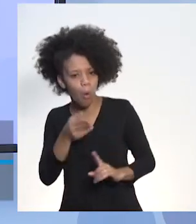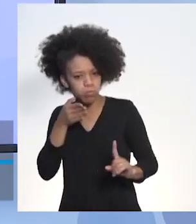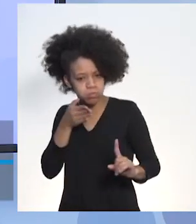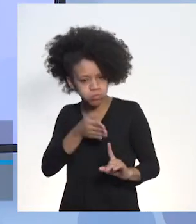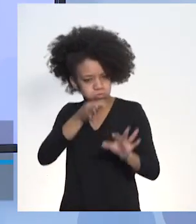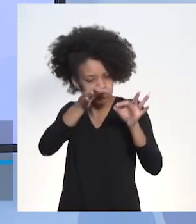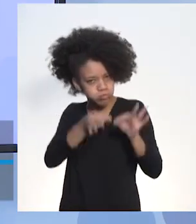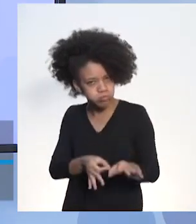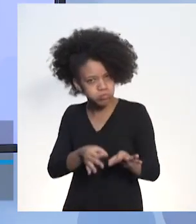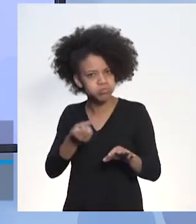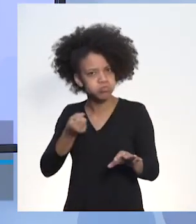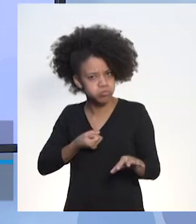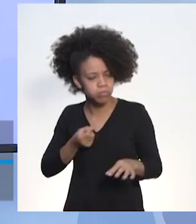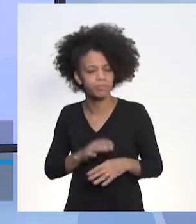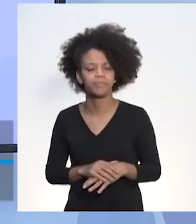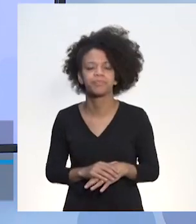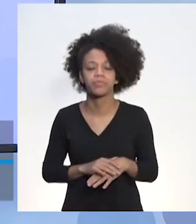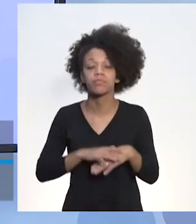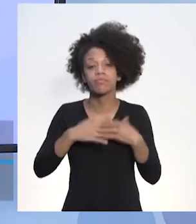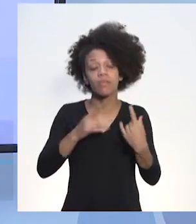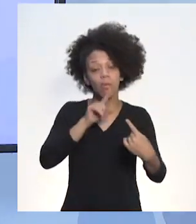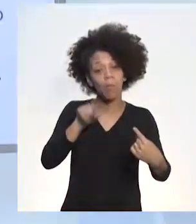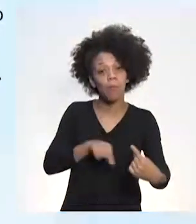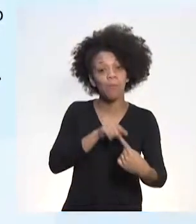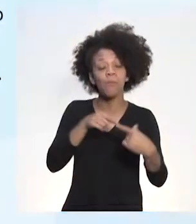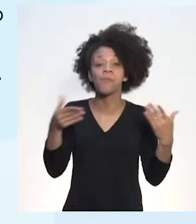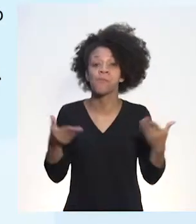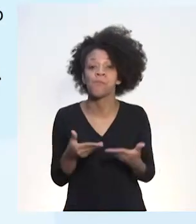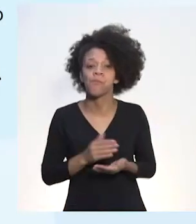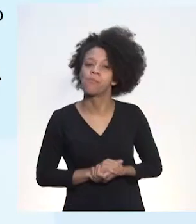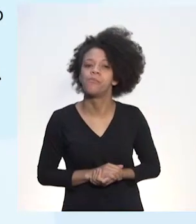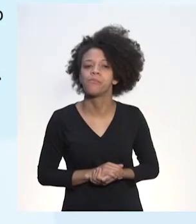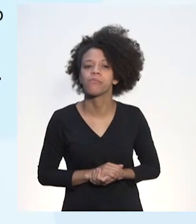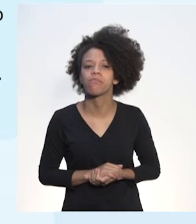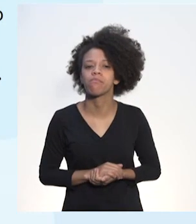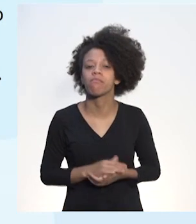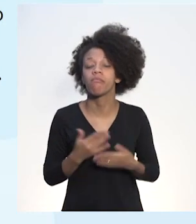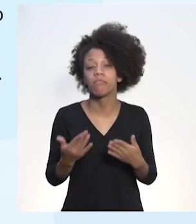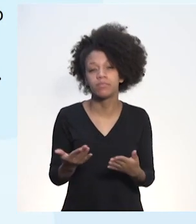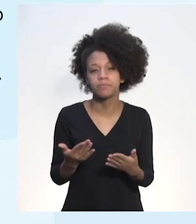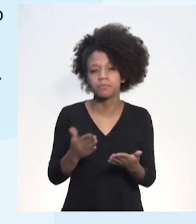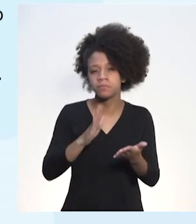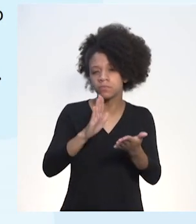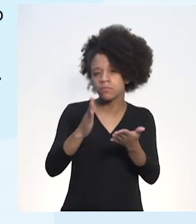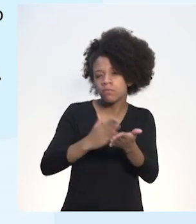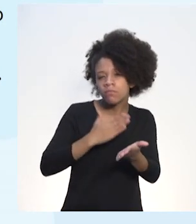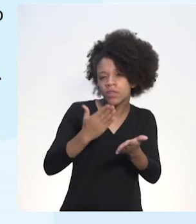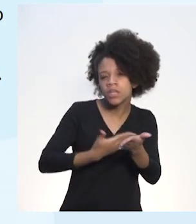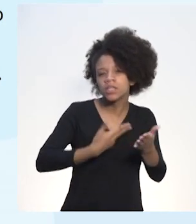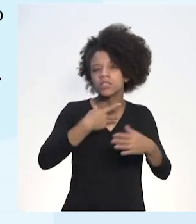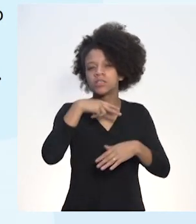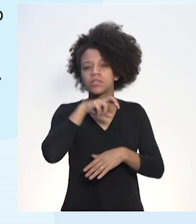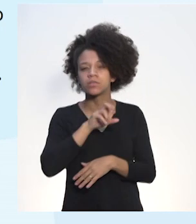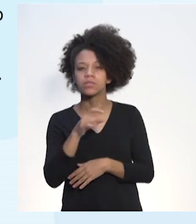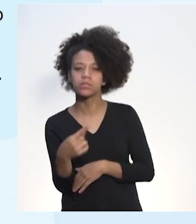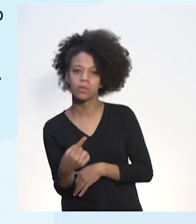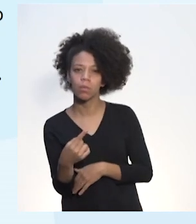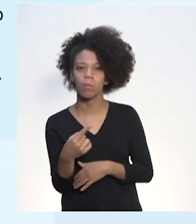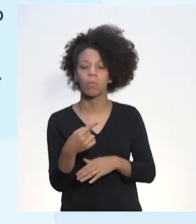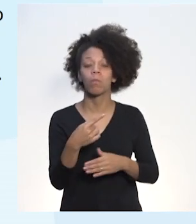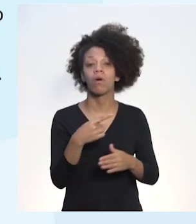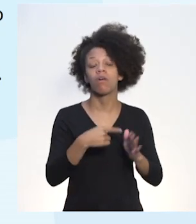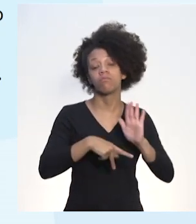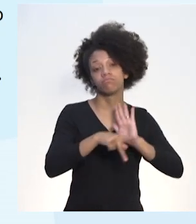determinísticos. Objetivos, então, da aula de hoje. Eles estão lá na página 51 do caderno